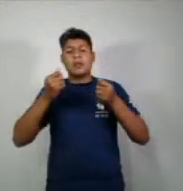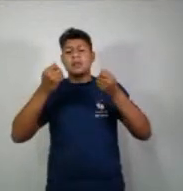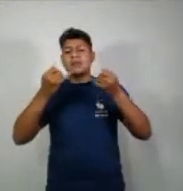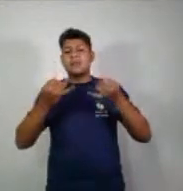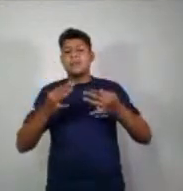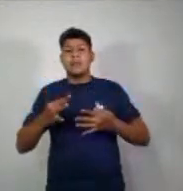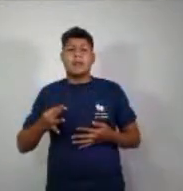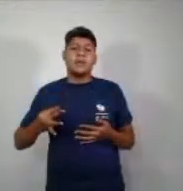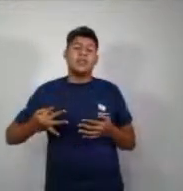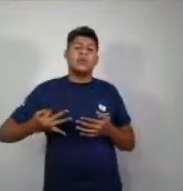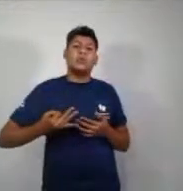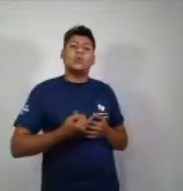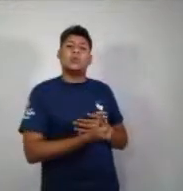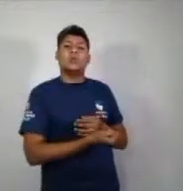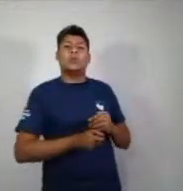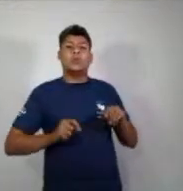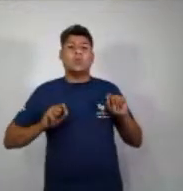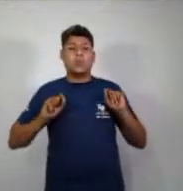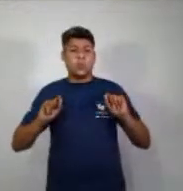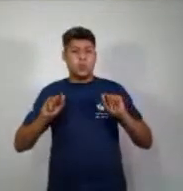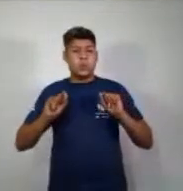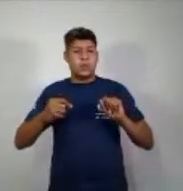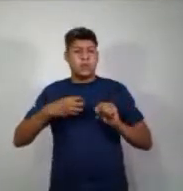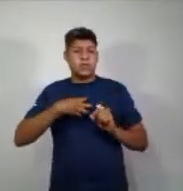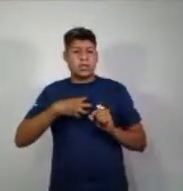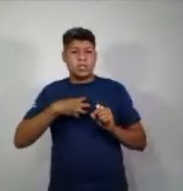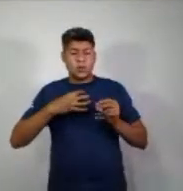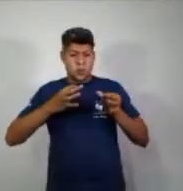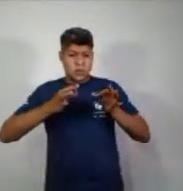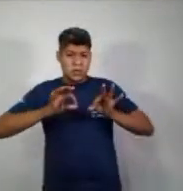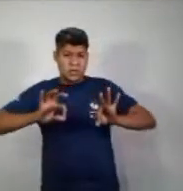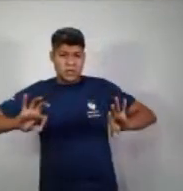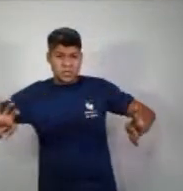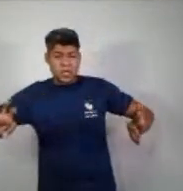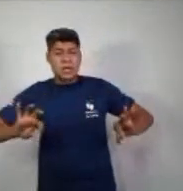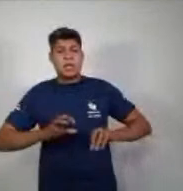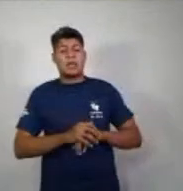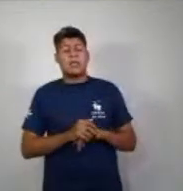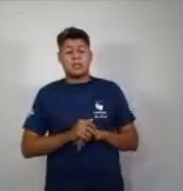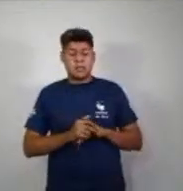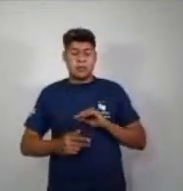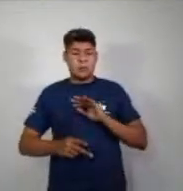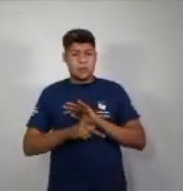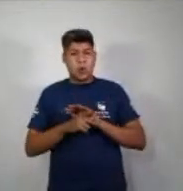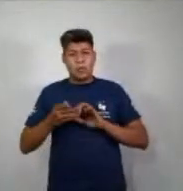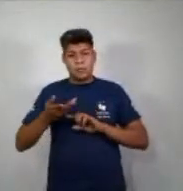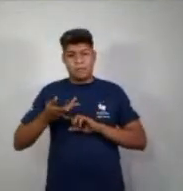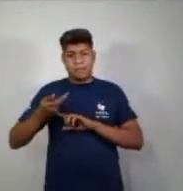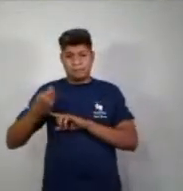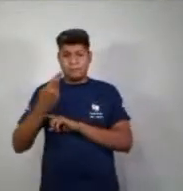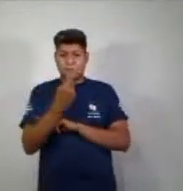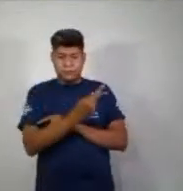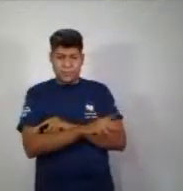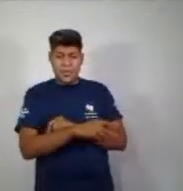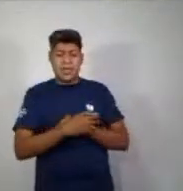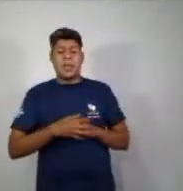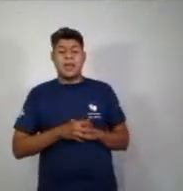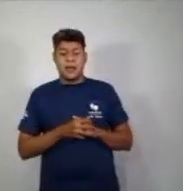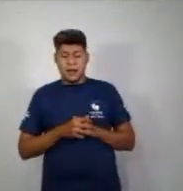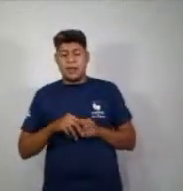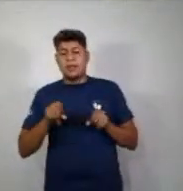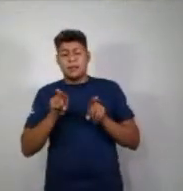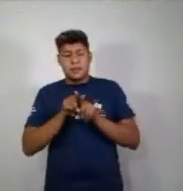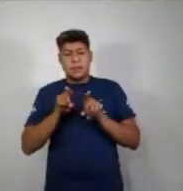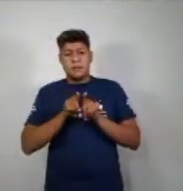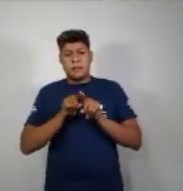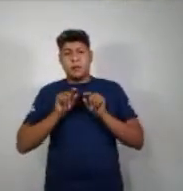tudo assim, de uma maneira muito acertada sobre aquelas obras. E também